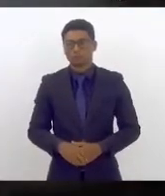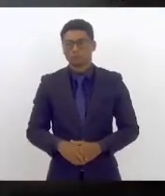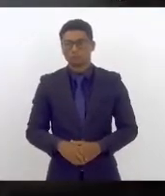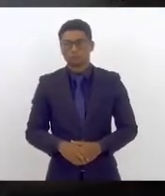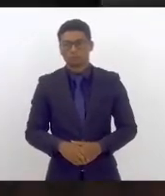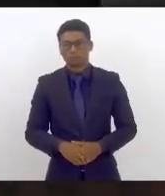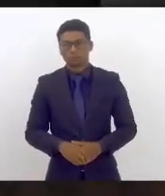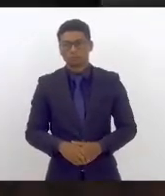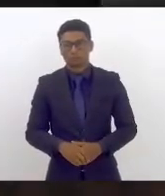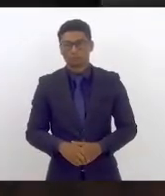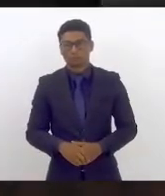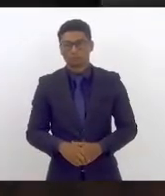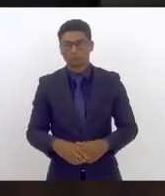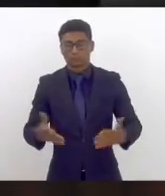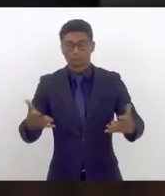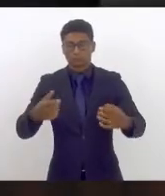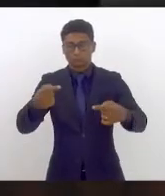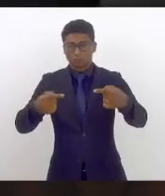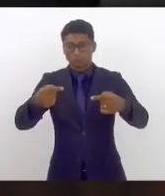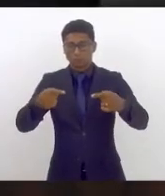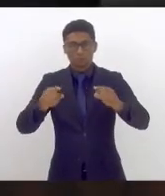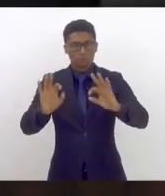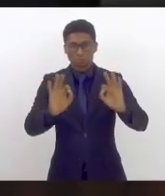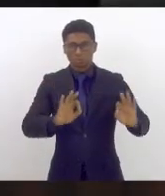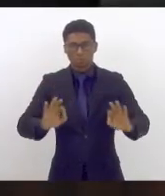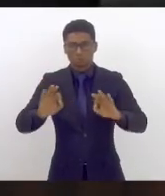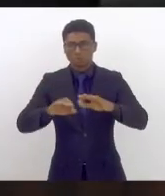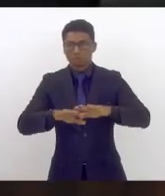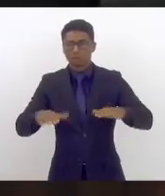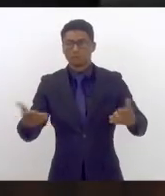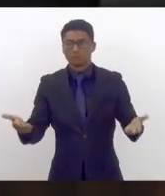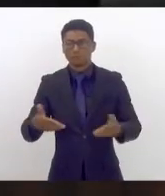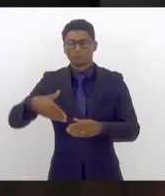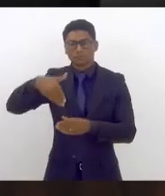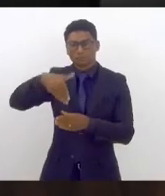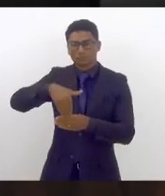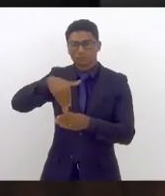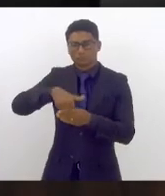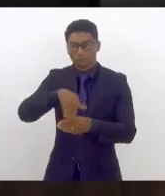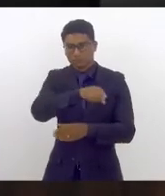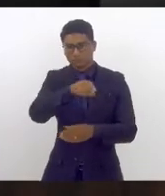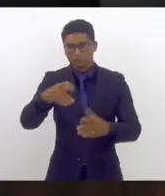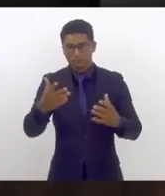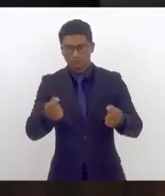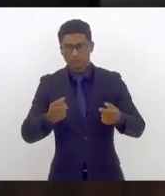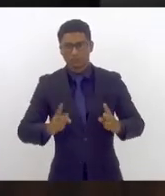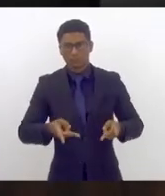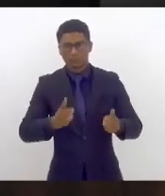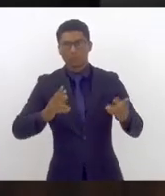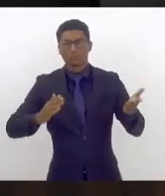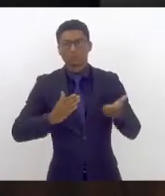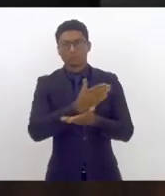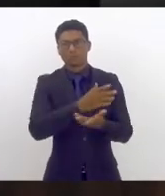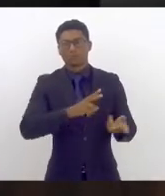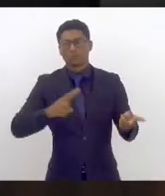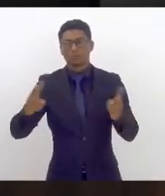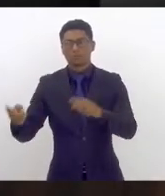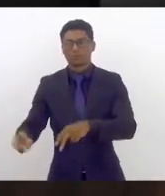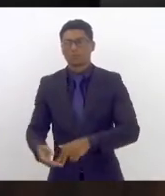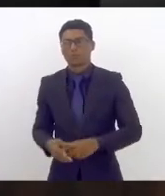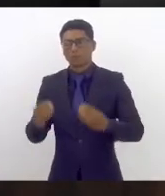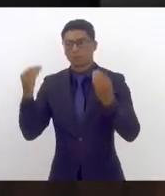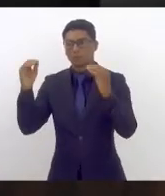comparecer emitida em discussão não havendo a discussão em votação senhores que aprovam permaneça Como estão aprovado vai à promulgação